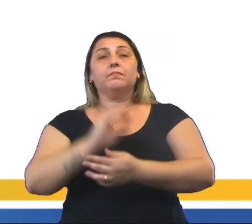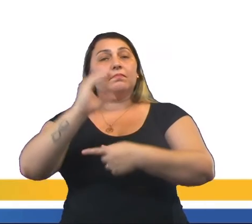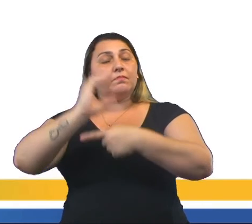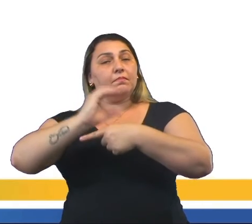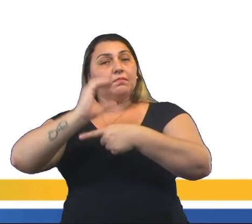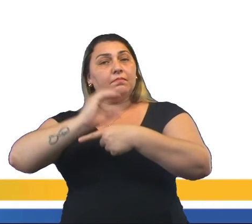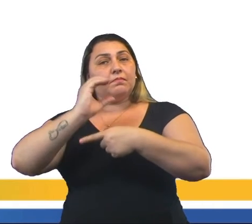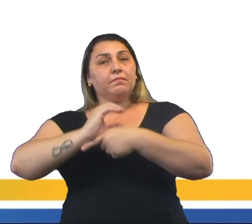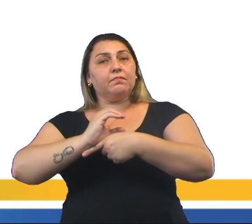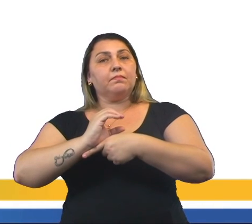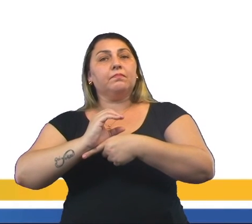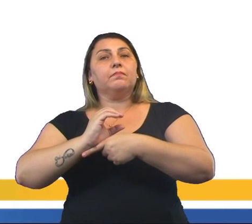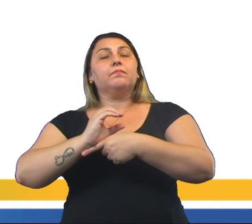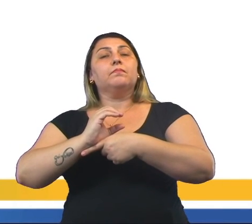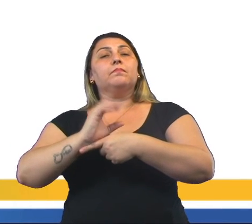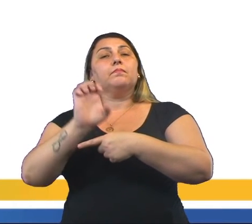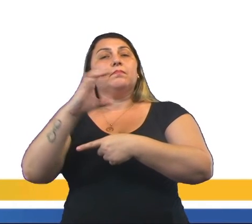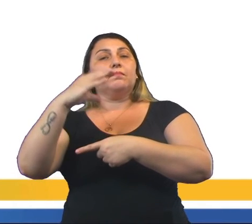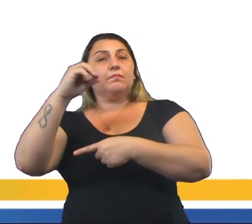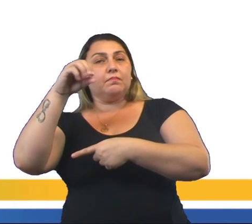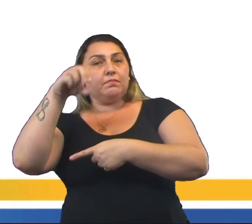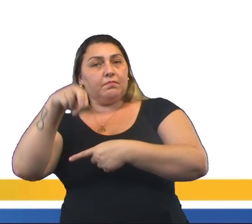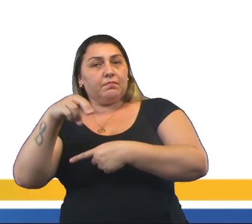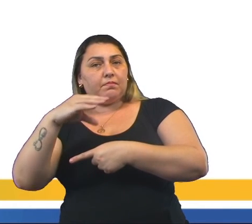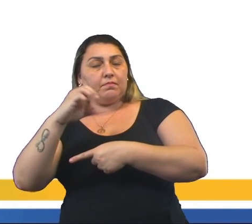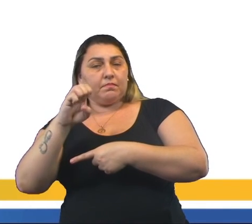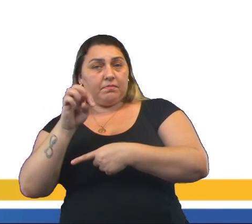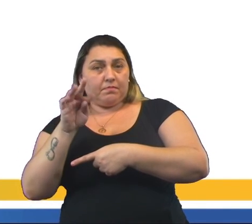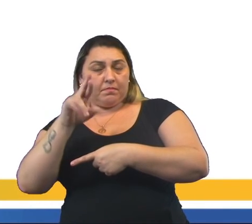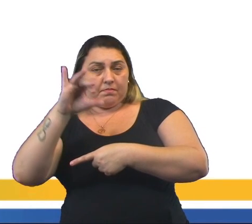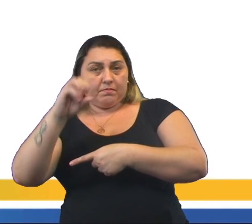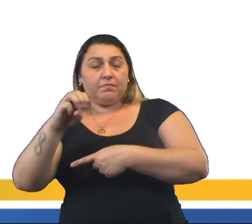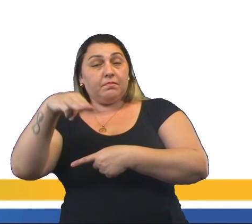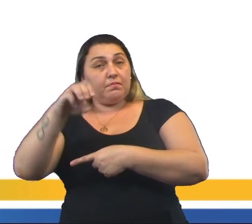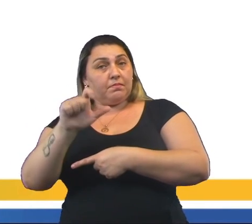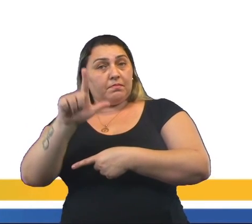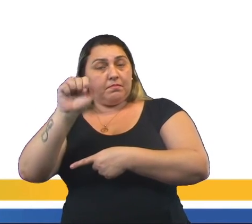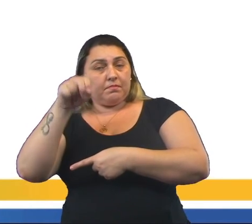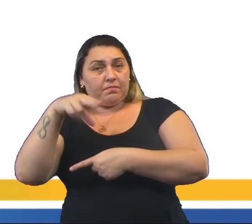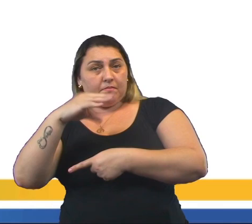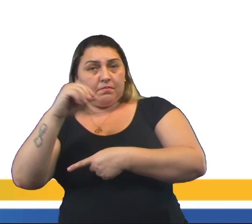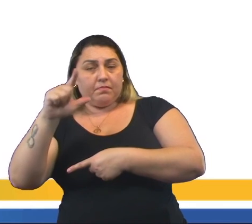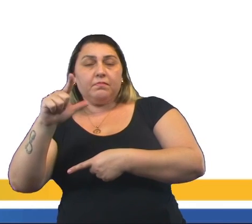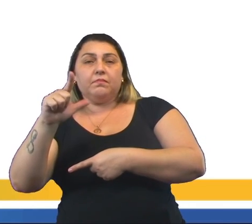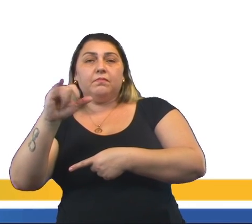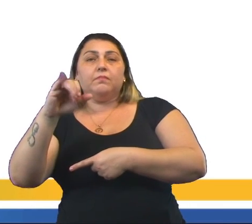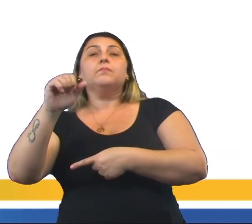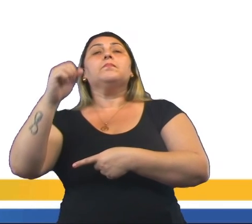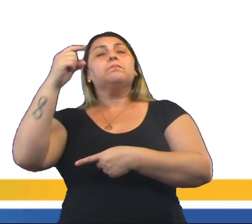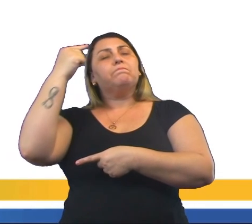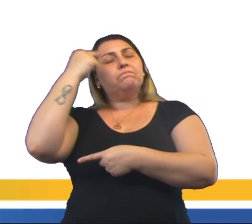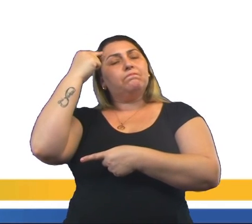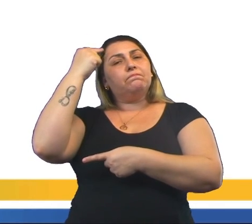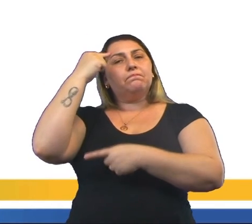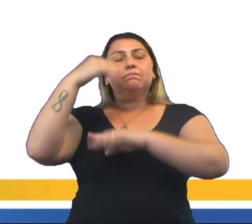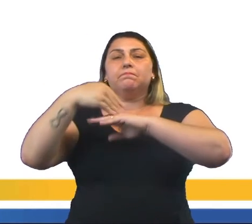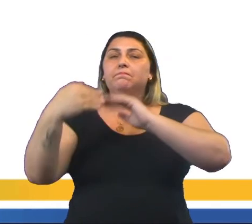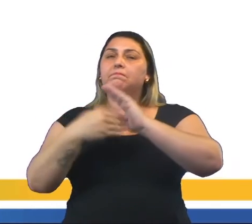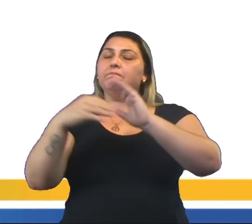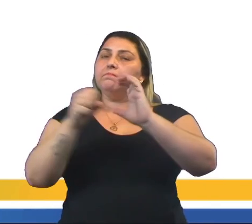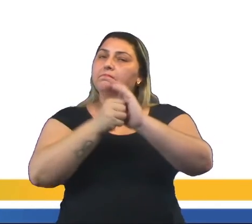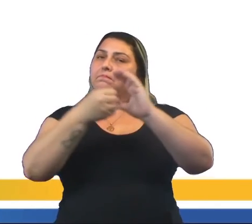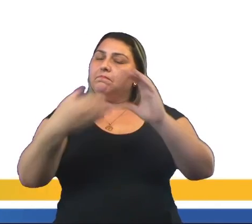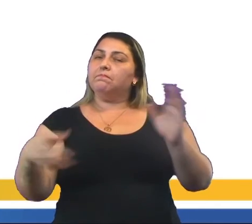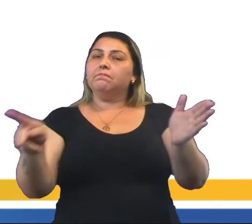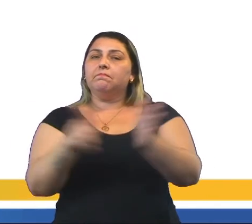C, egocentrismo, hipersensibilidade, melancolia e pessimismo, que são todas